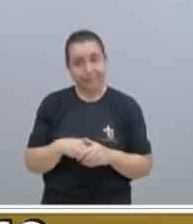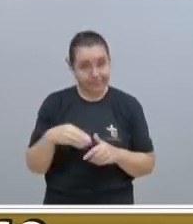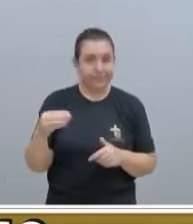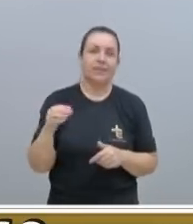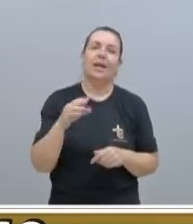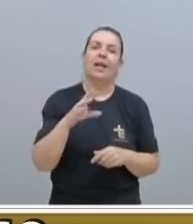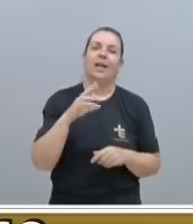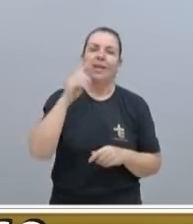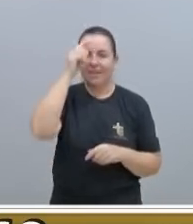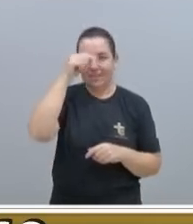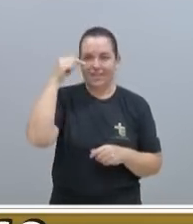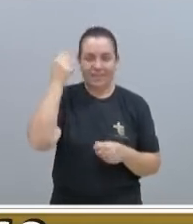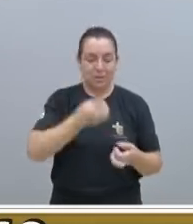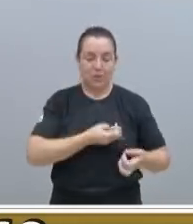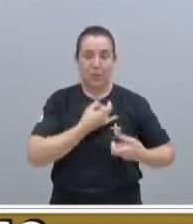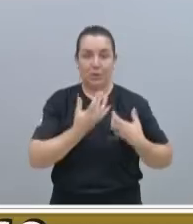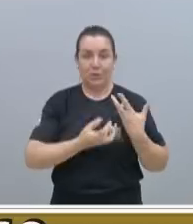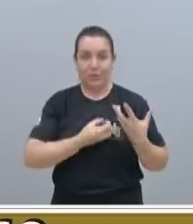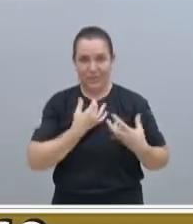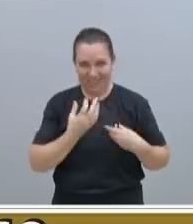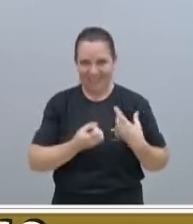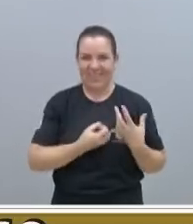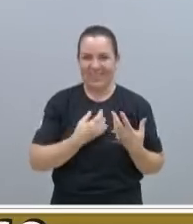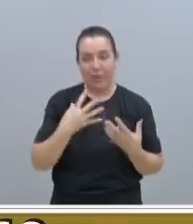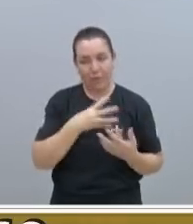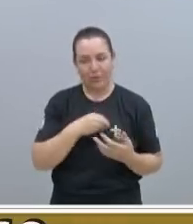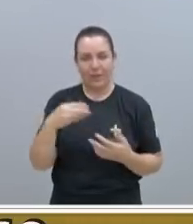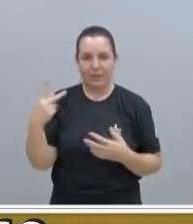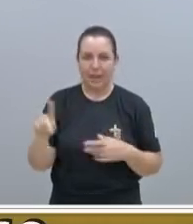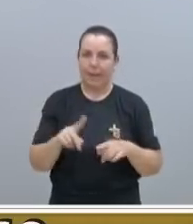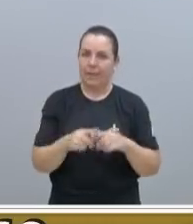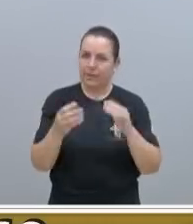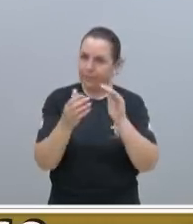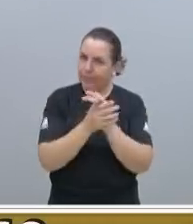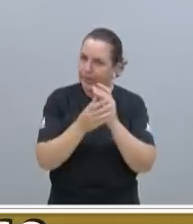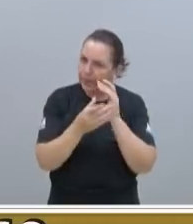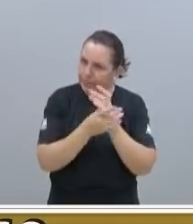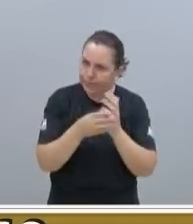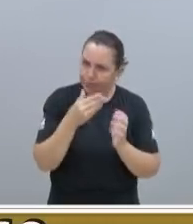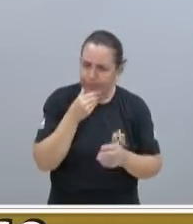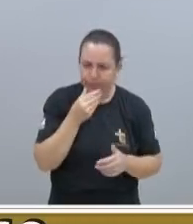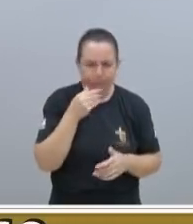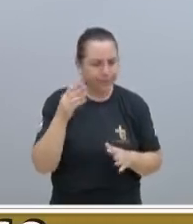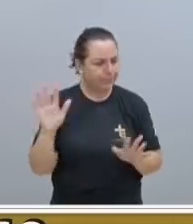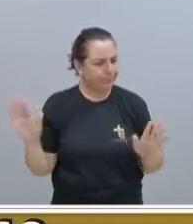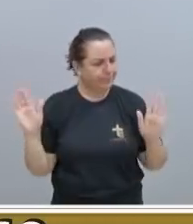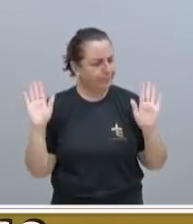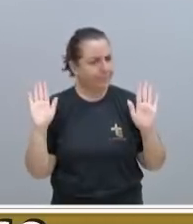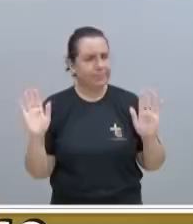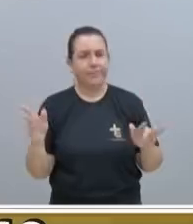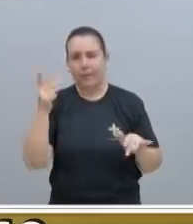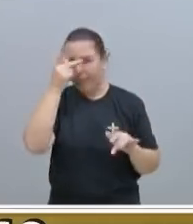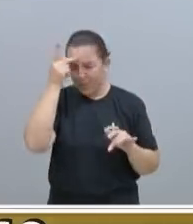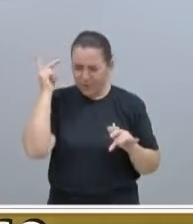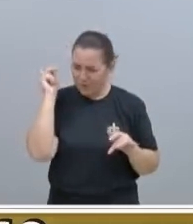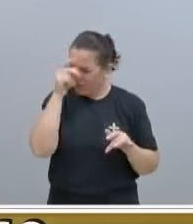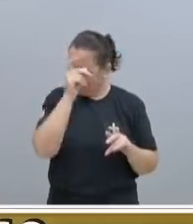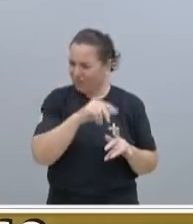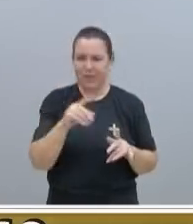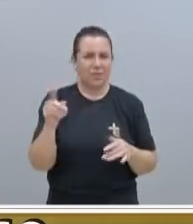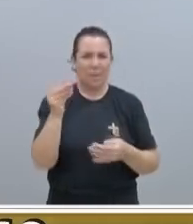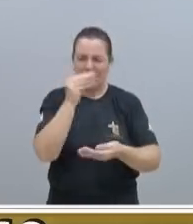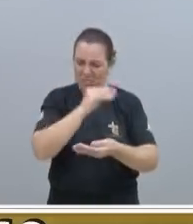santa mônica causou muitos lágrimas mas o marido não era fácil tal não era batizado não